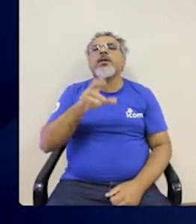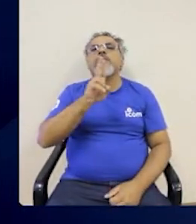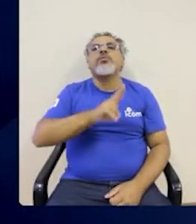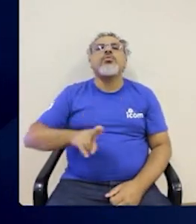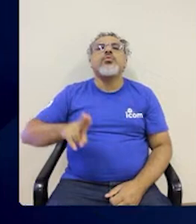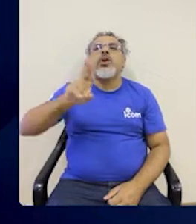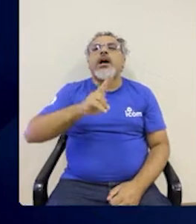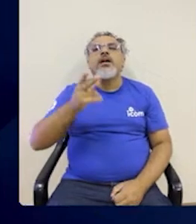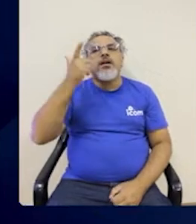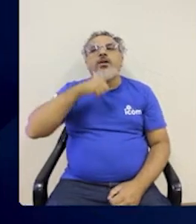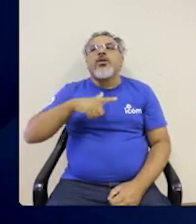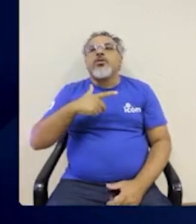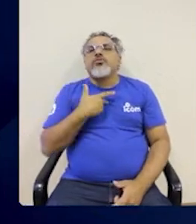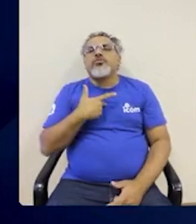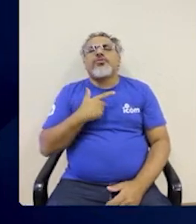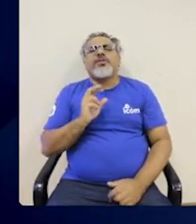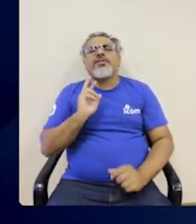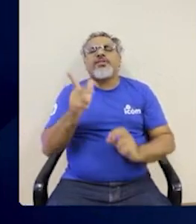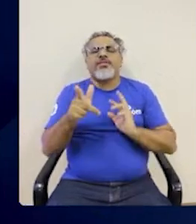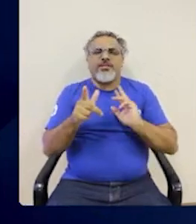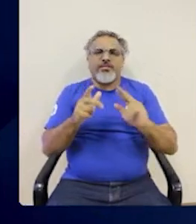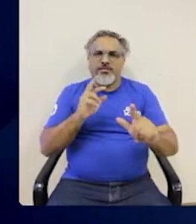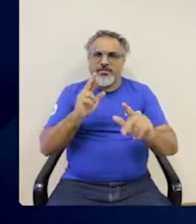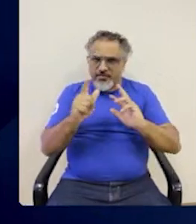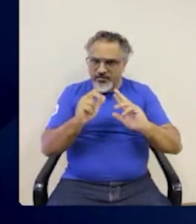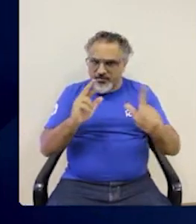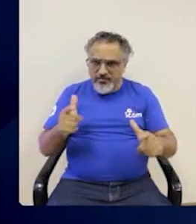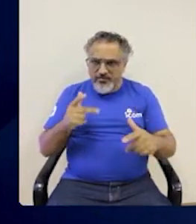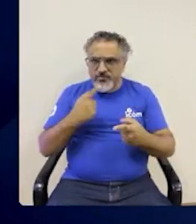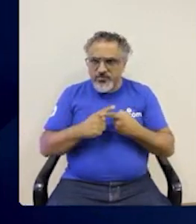usuários com condições muito distintas, né? E